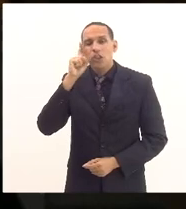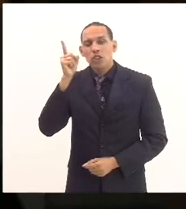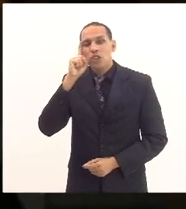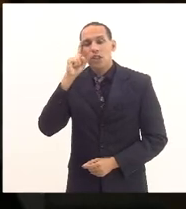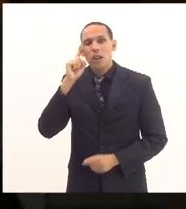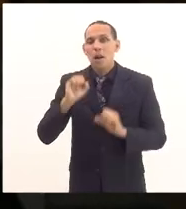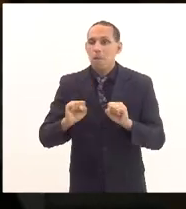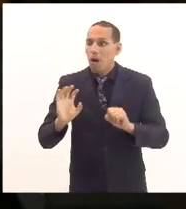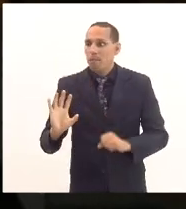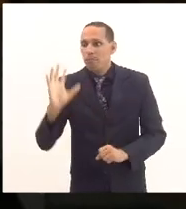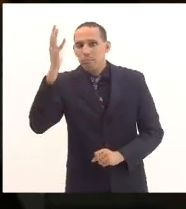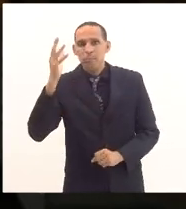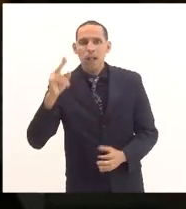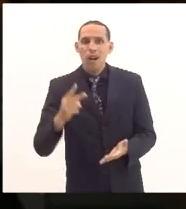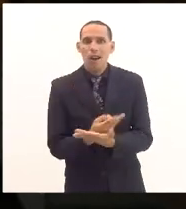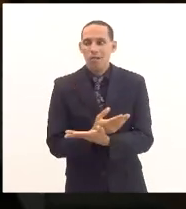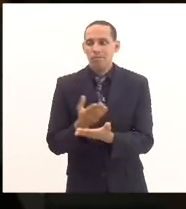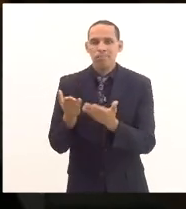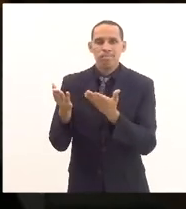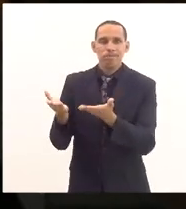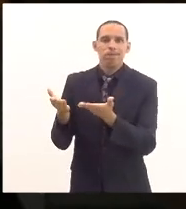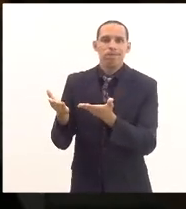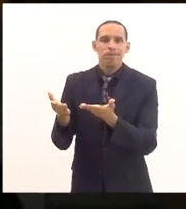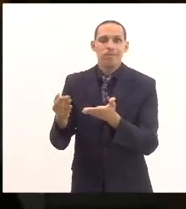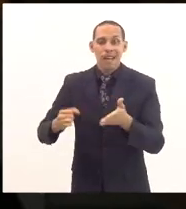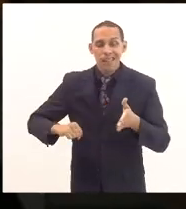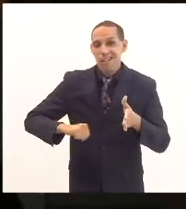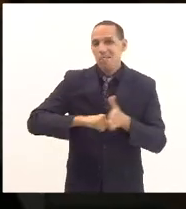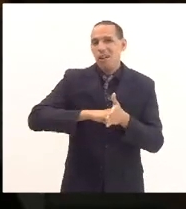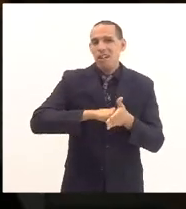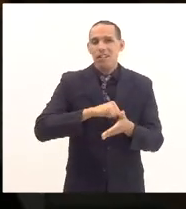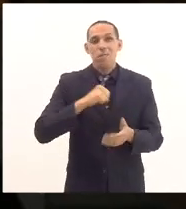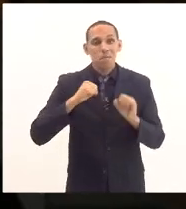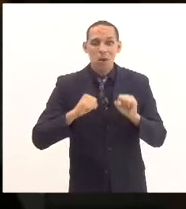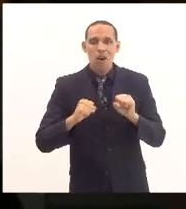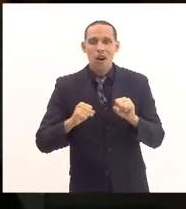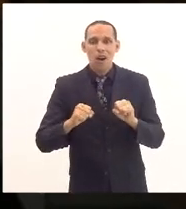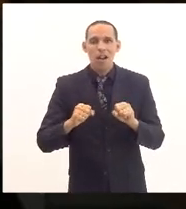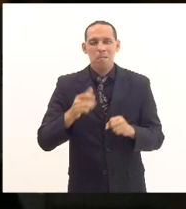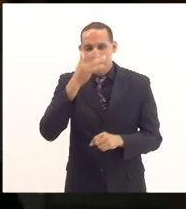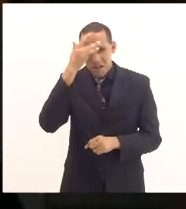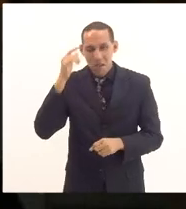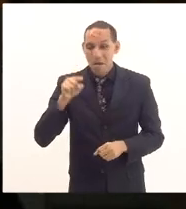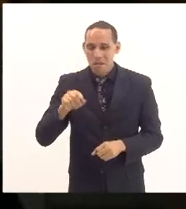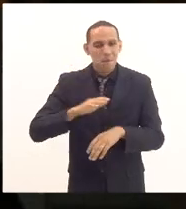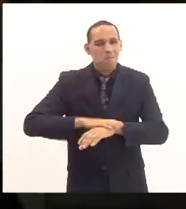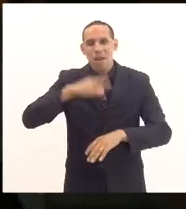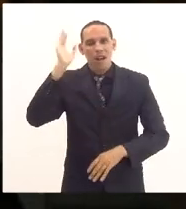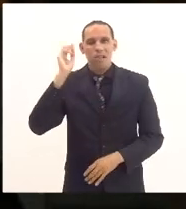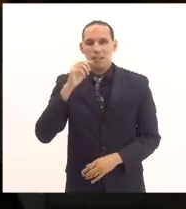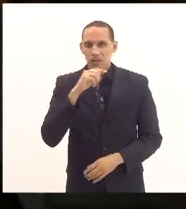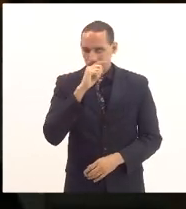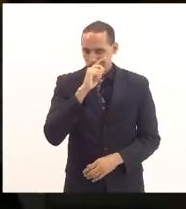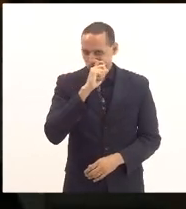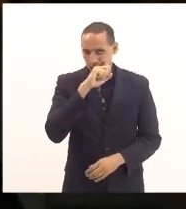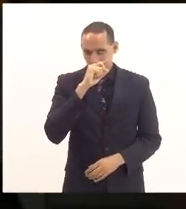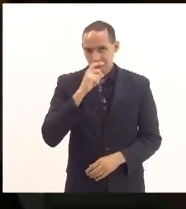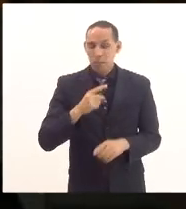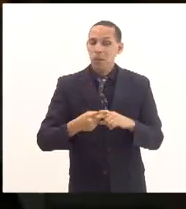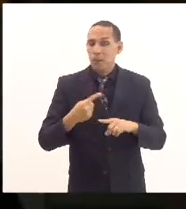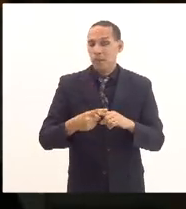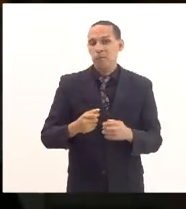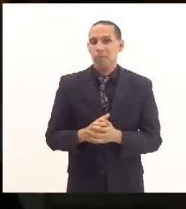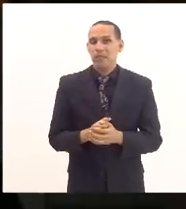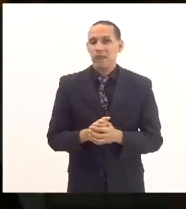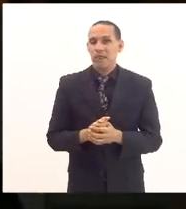uma tragédia que pode impactar milhares de pessoas. Porque